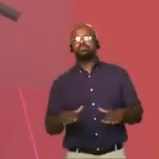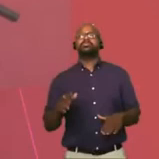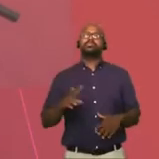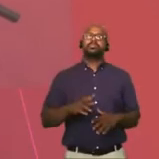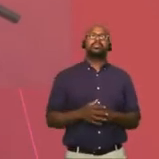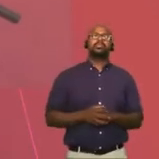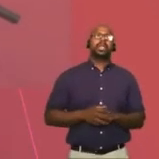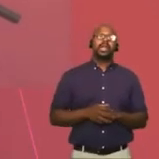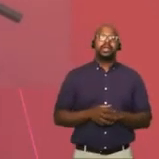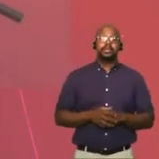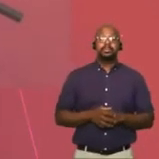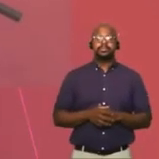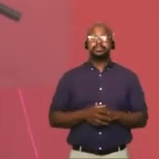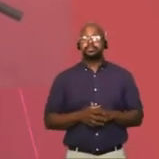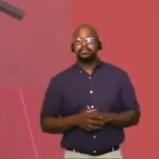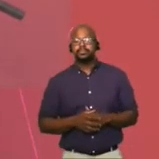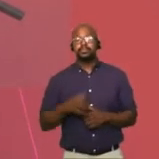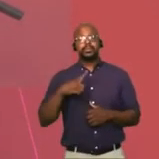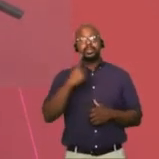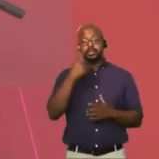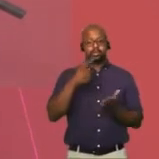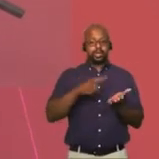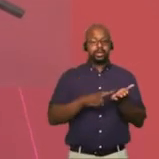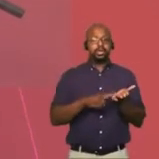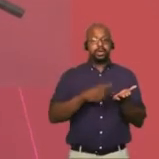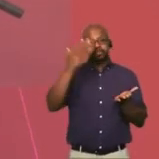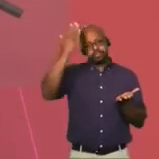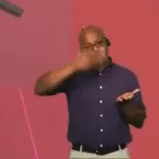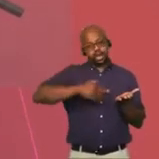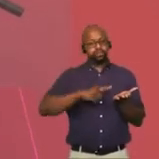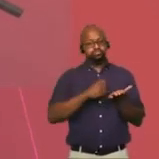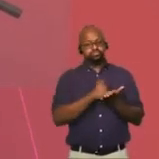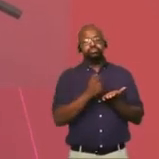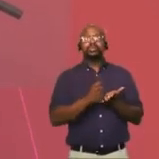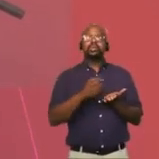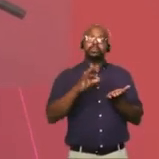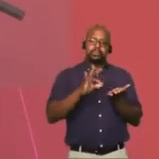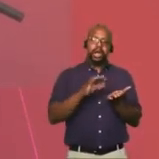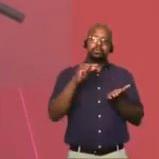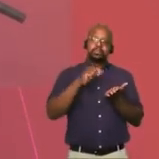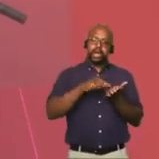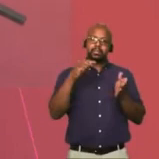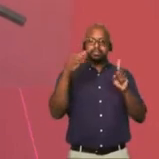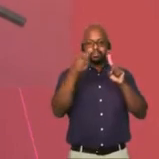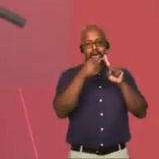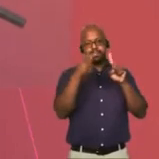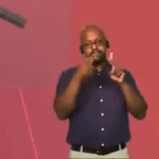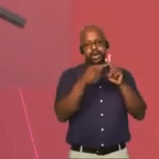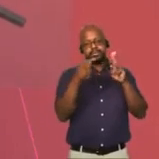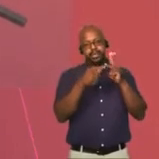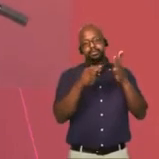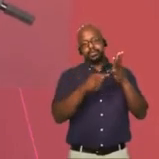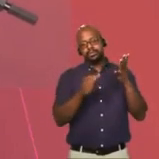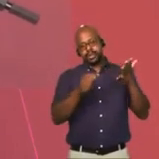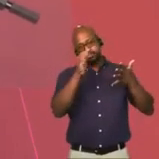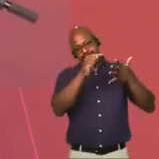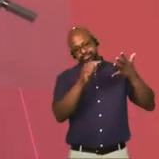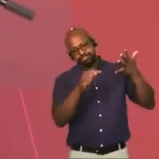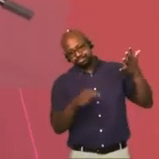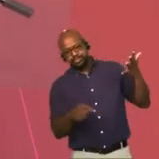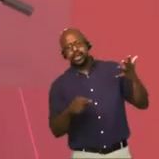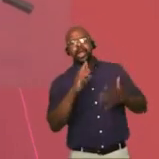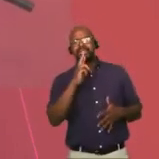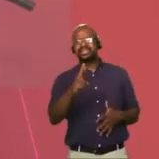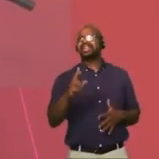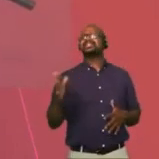lazer dele a empresa da o ET uma caderneta e a gente marcava os pontos lá que ele que ele tinha aí nós temos que